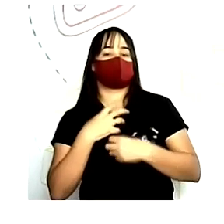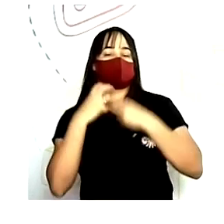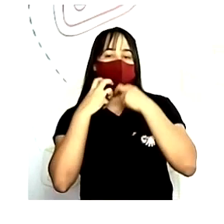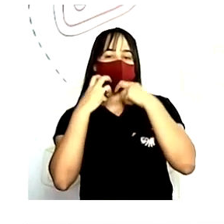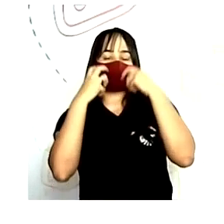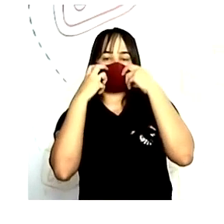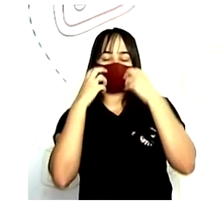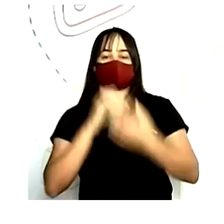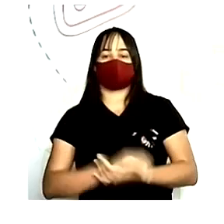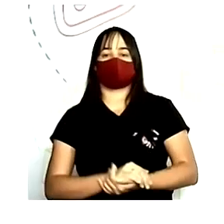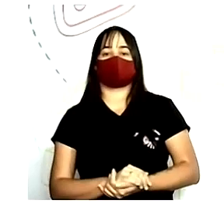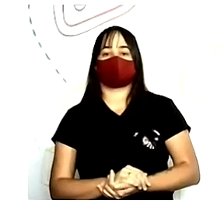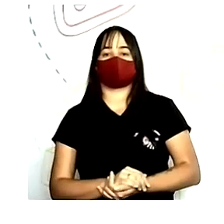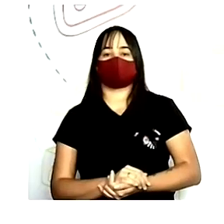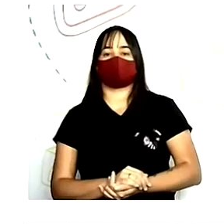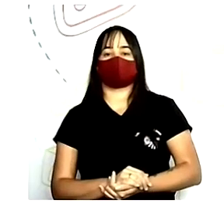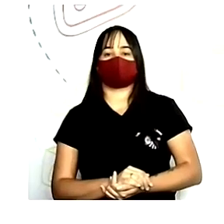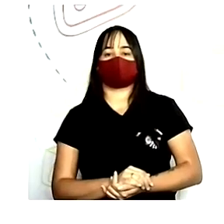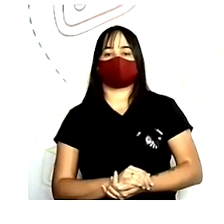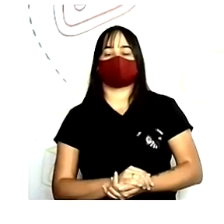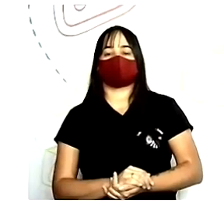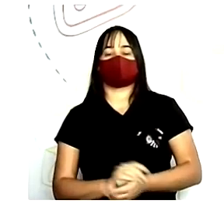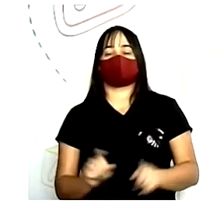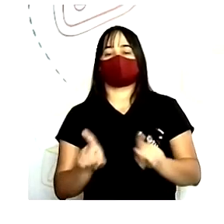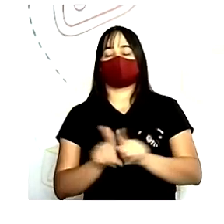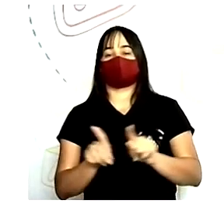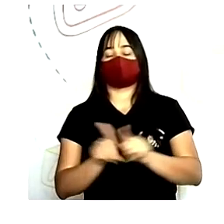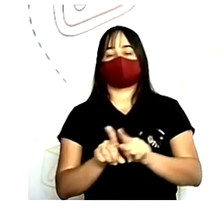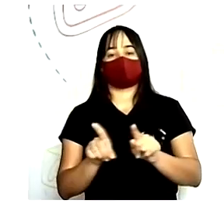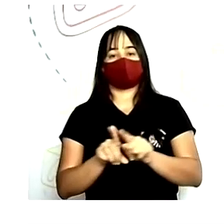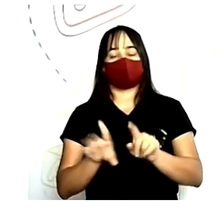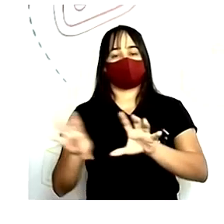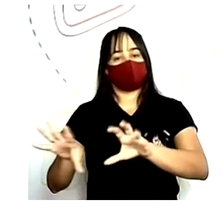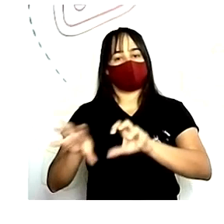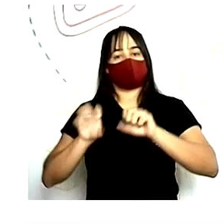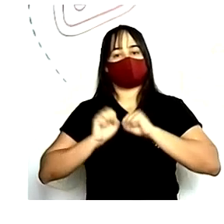essa gravidez indesejada e também de pegar doenças que são